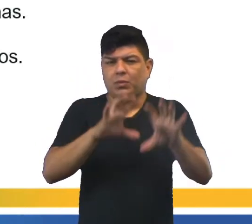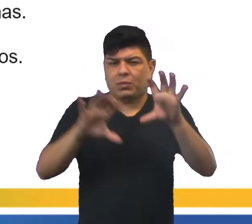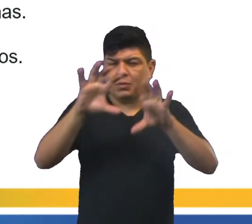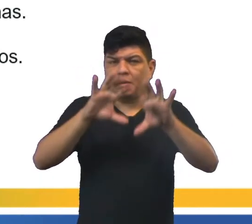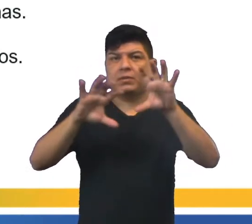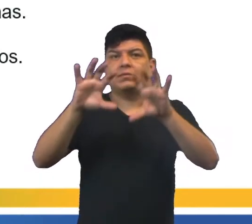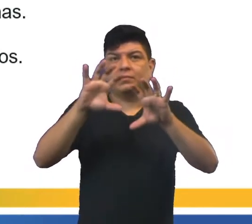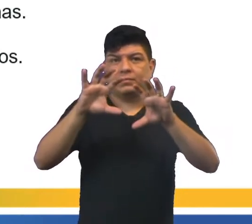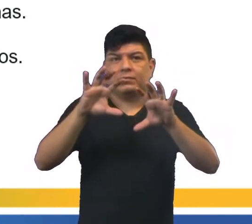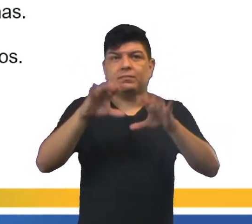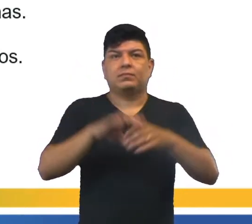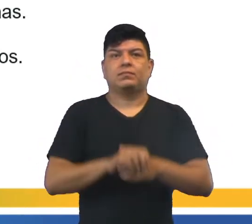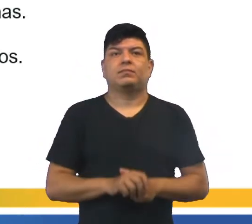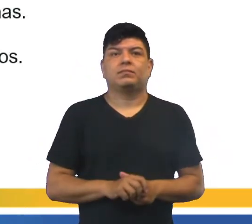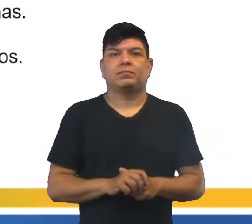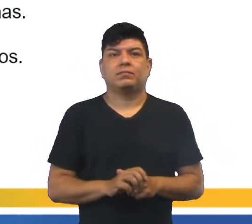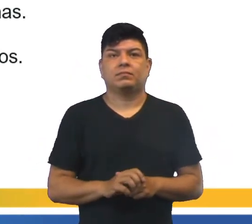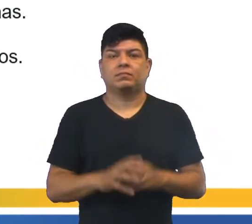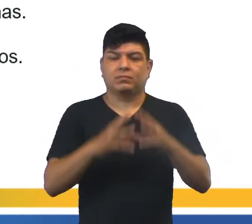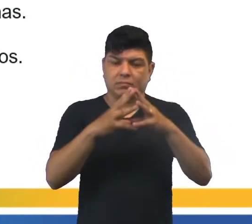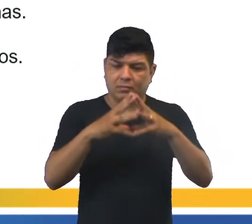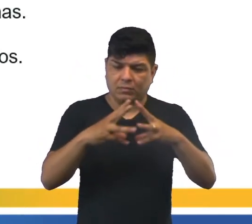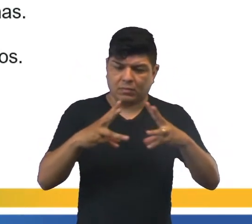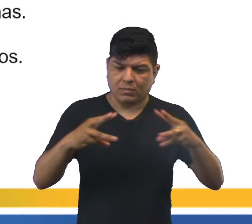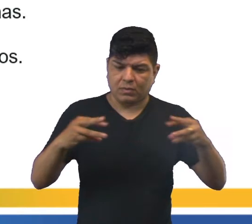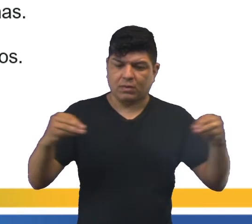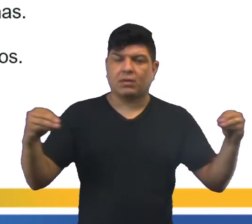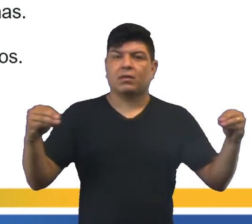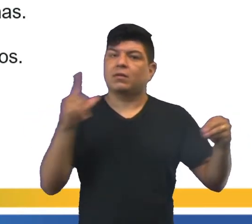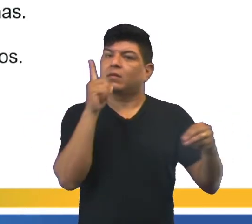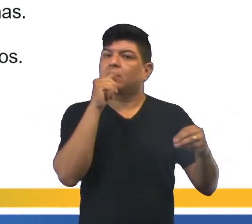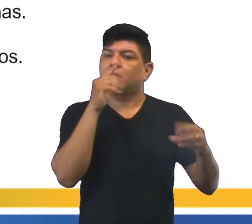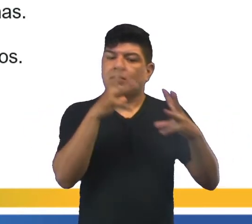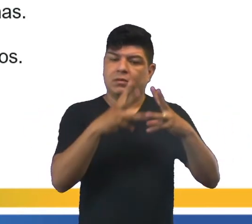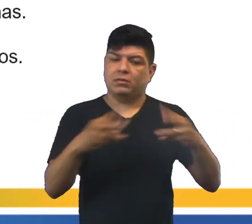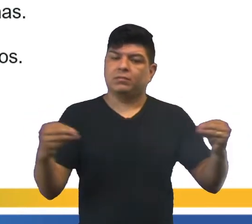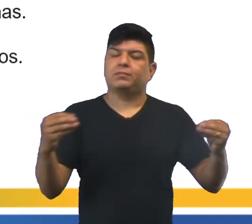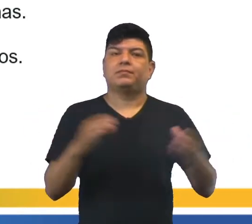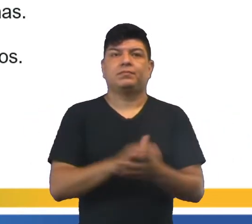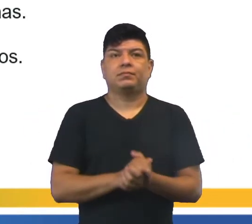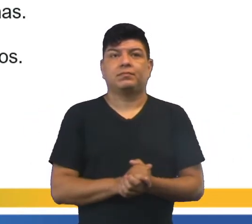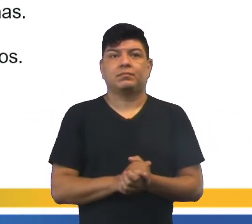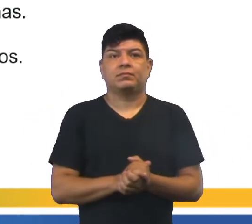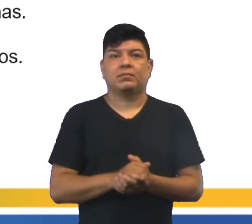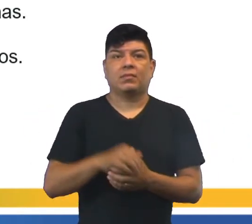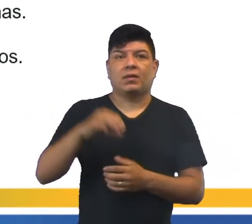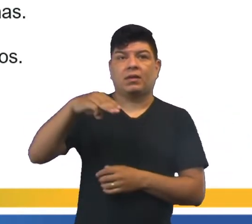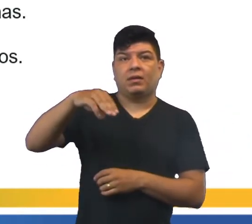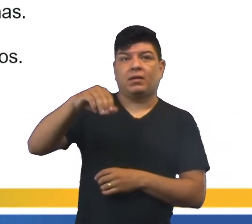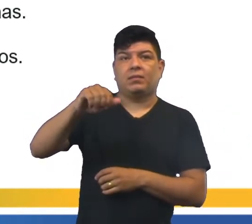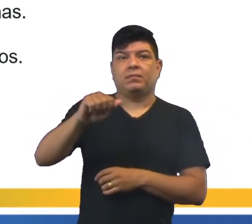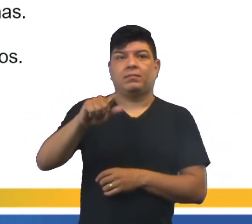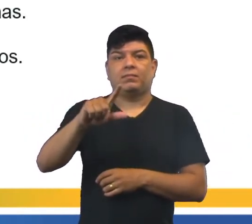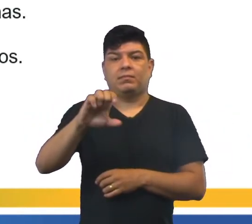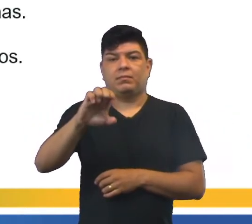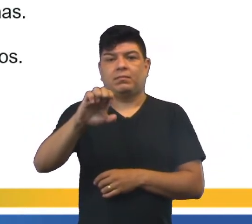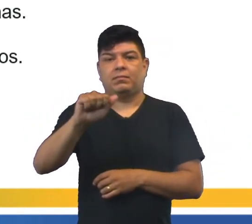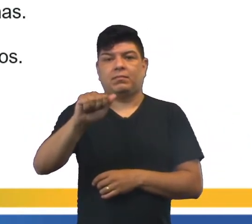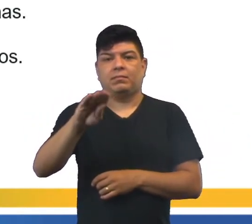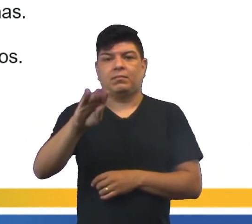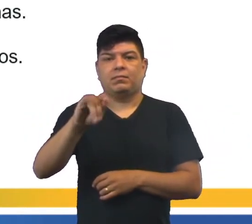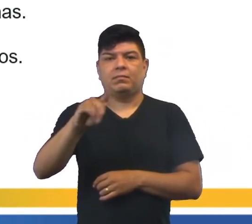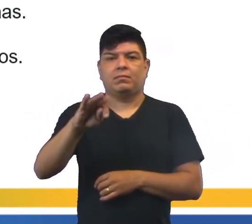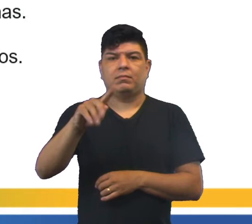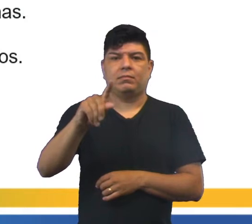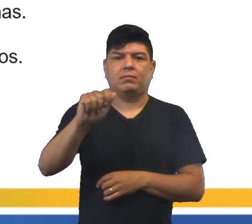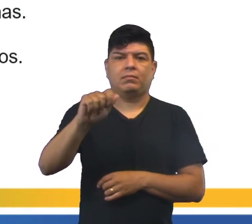fazer com que ocorra o derretimento, né, a formação do líquido. A maleabilidade, né, que é a formação de